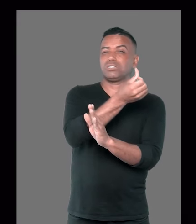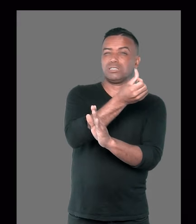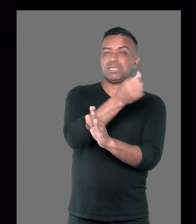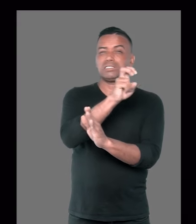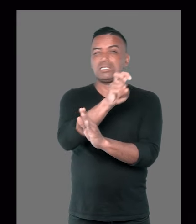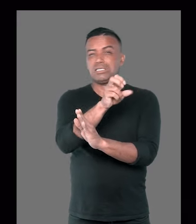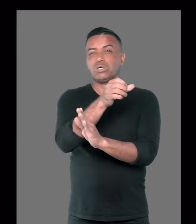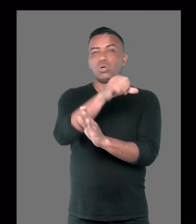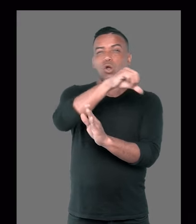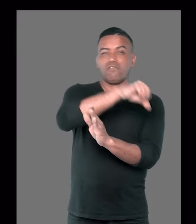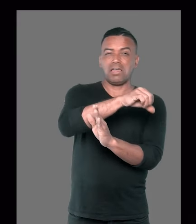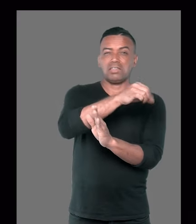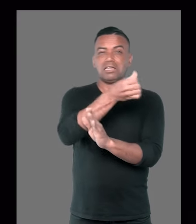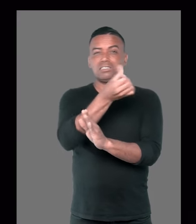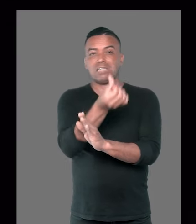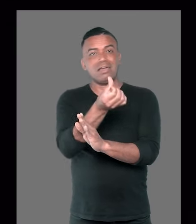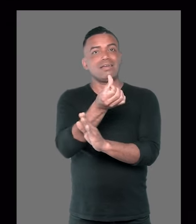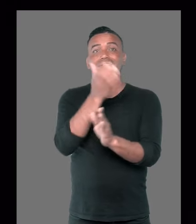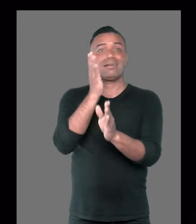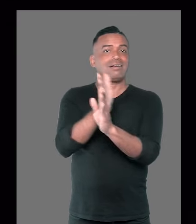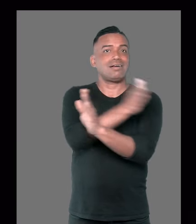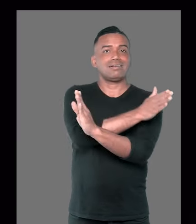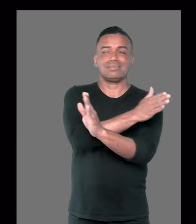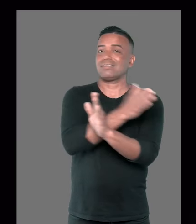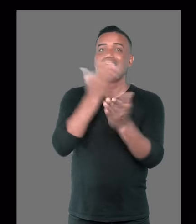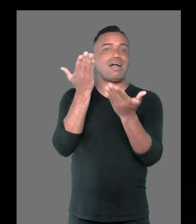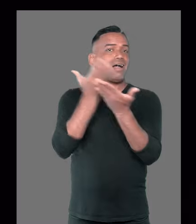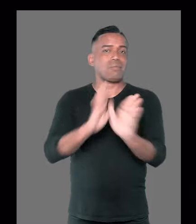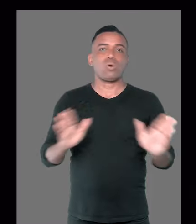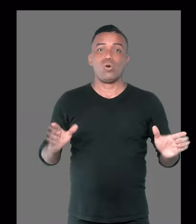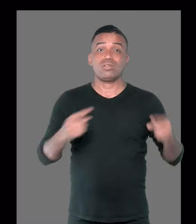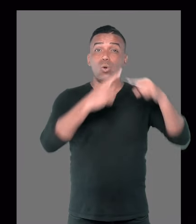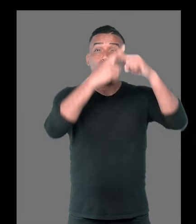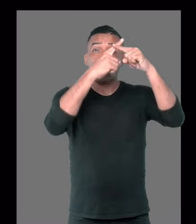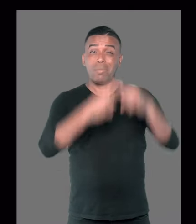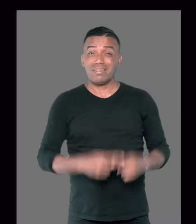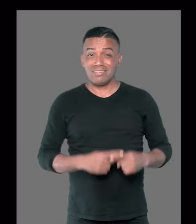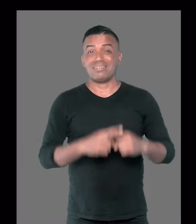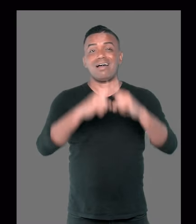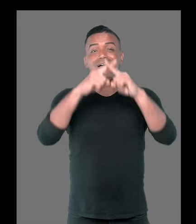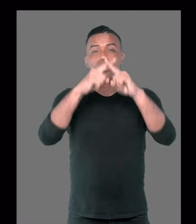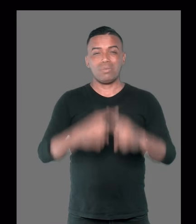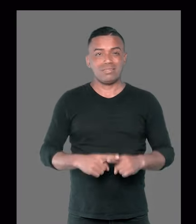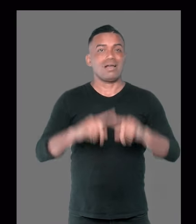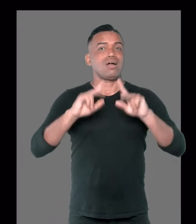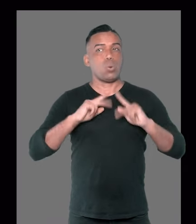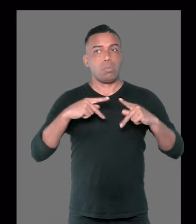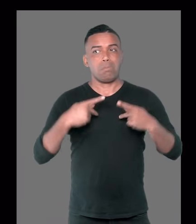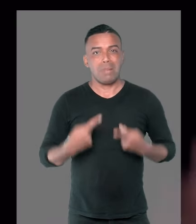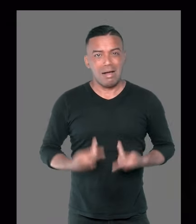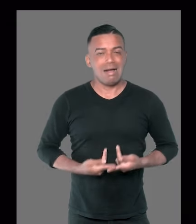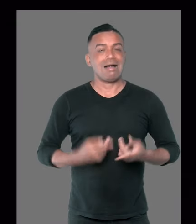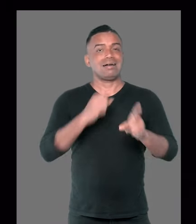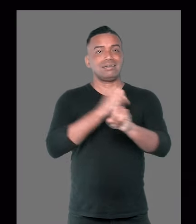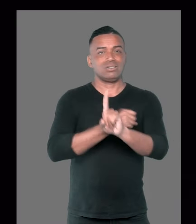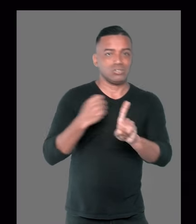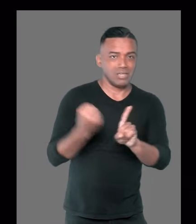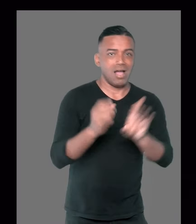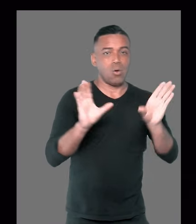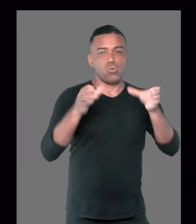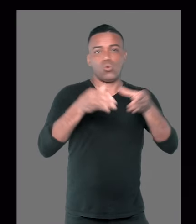96 ele não existe mais não existe porque o espaço competitivo o espaço das performan humanas grupais e sociais ele